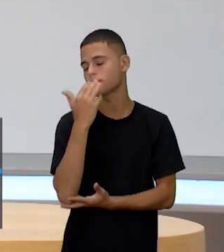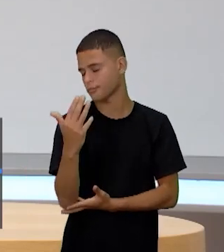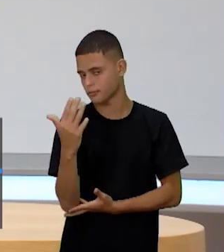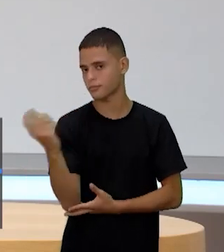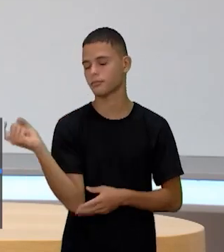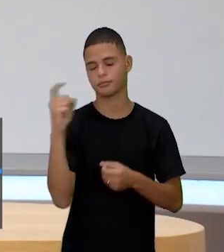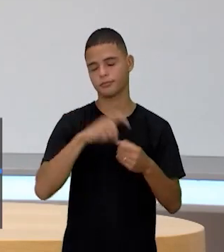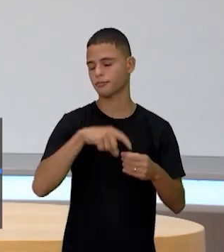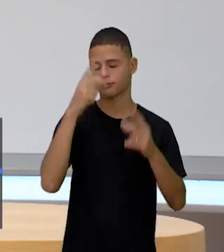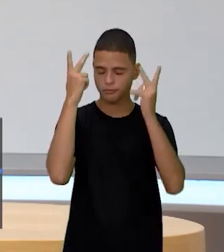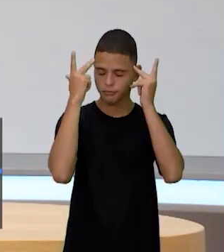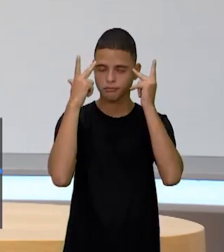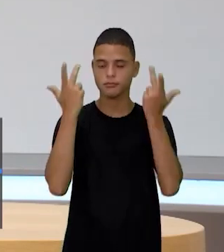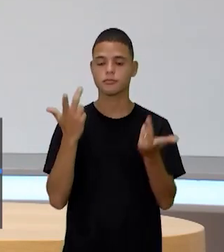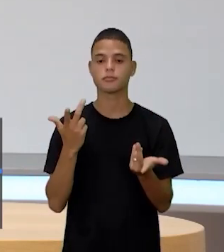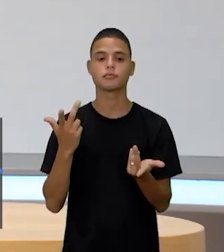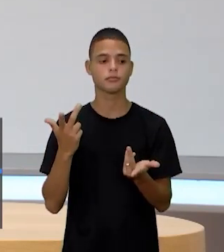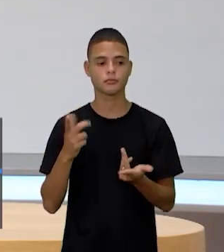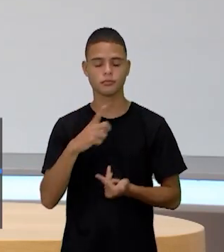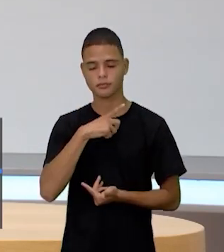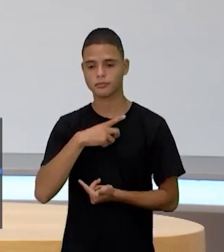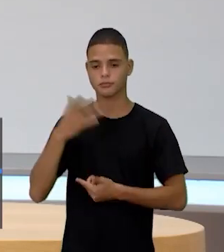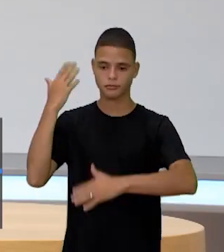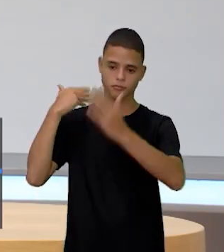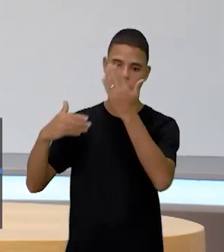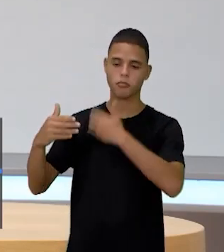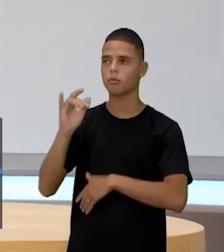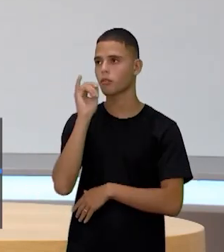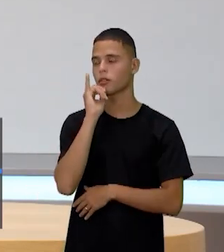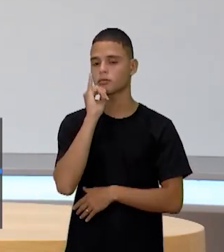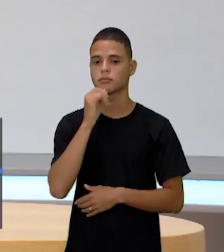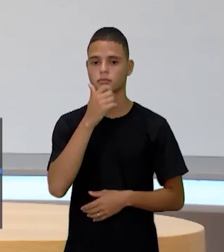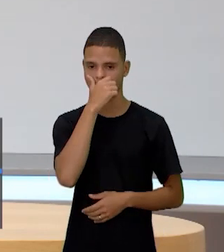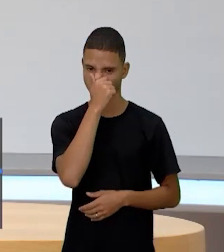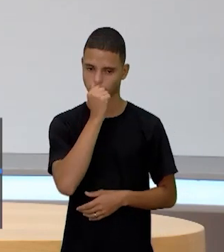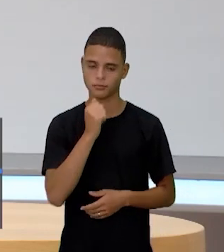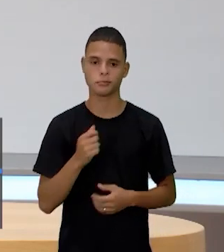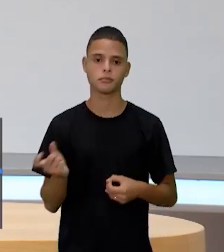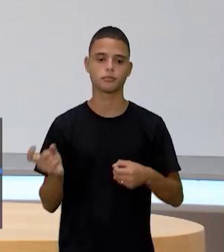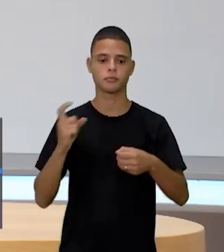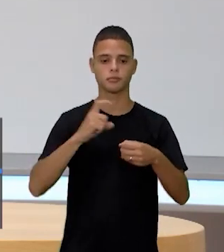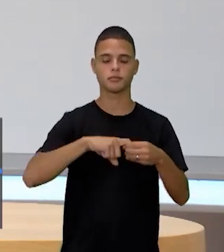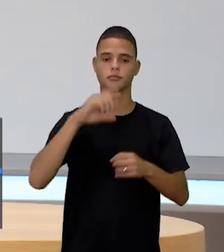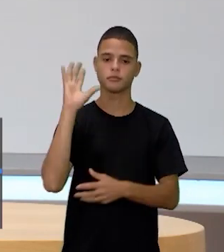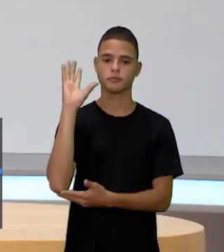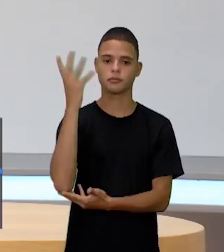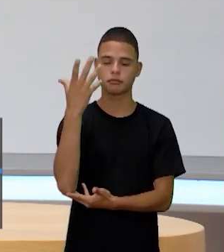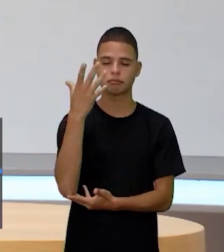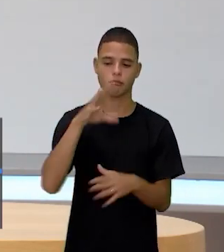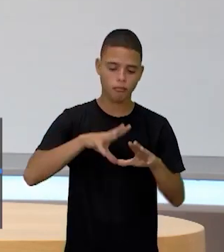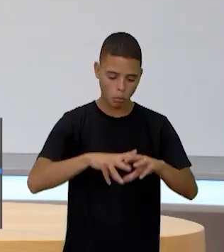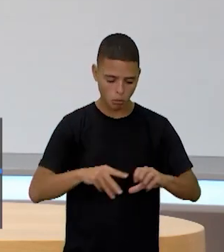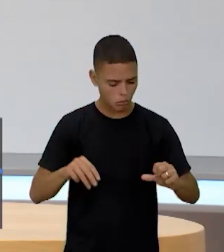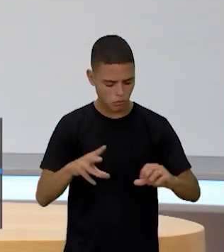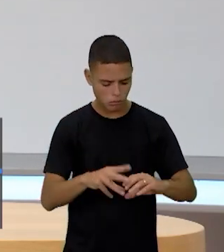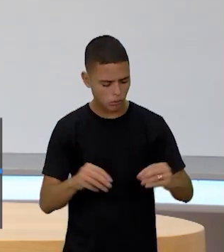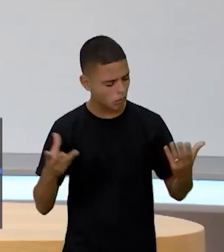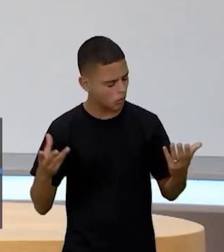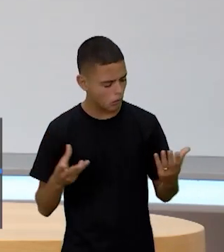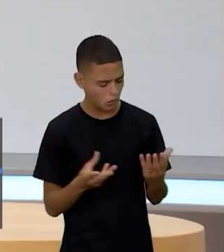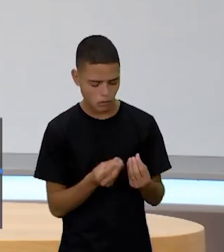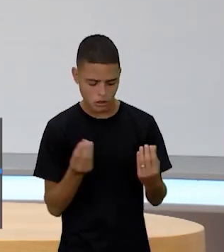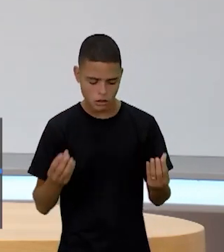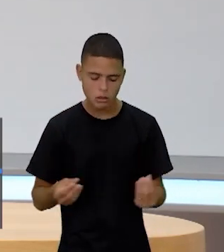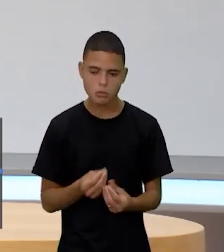ela para o estado inicial que ela tinha, né? Eu não consigo, por exemplo, voltar uma árvore que se transformou em brasa para o